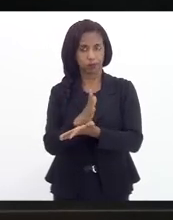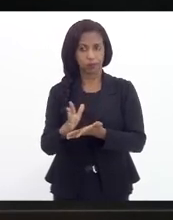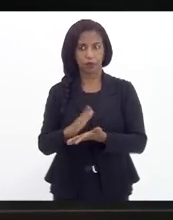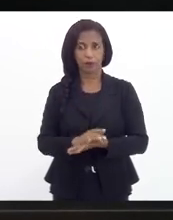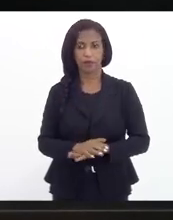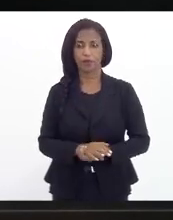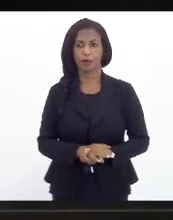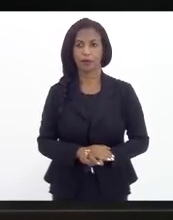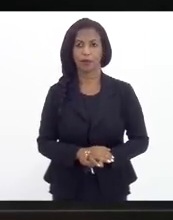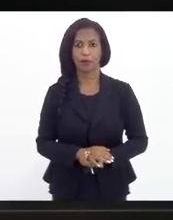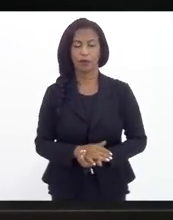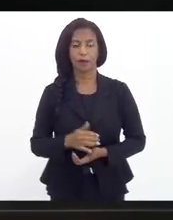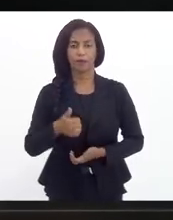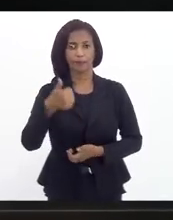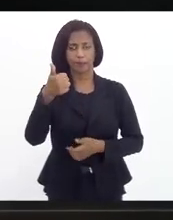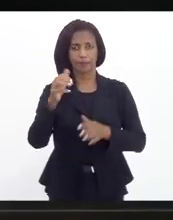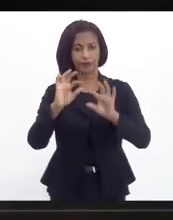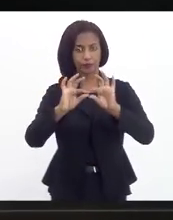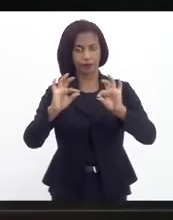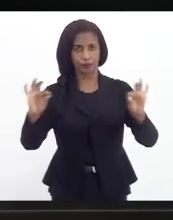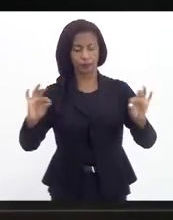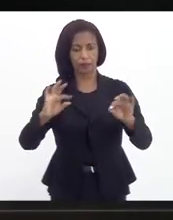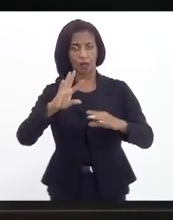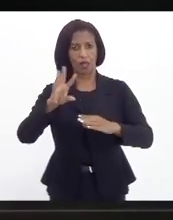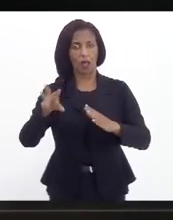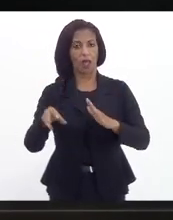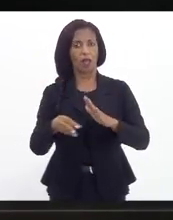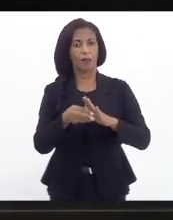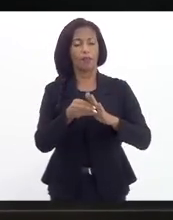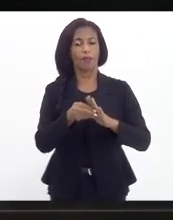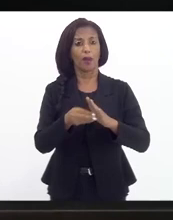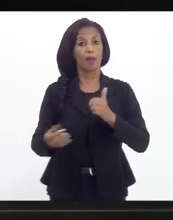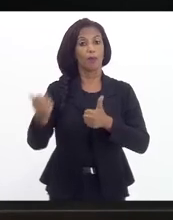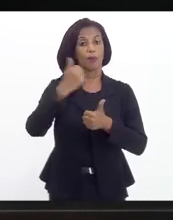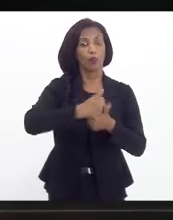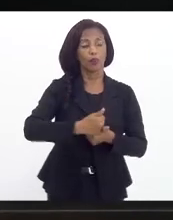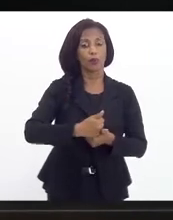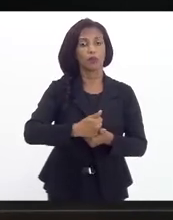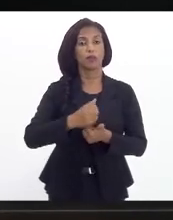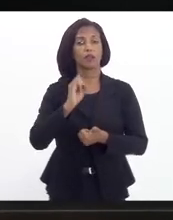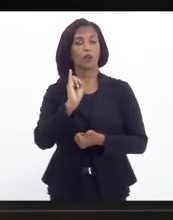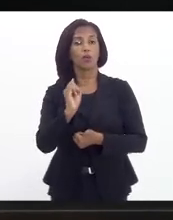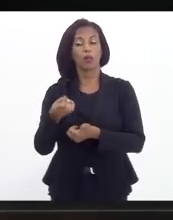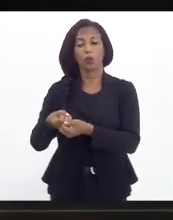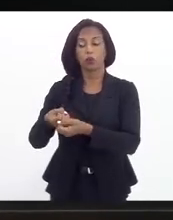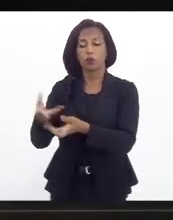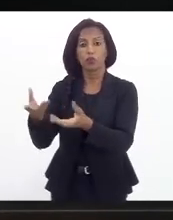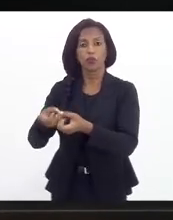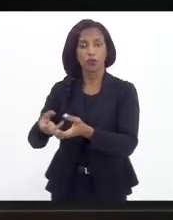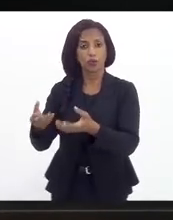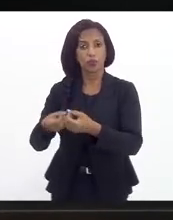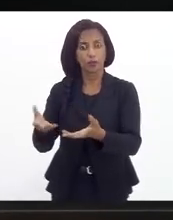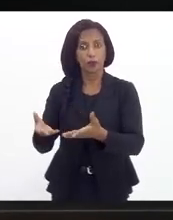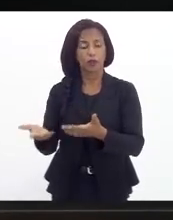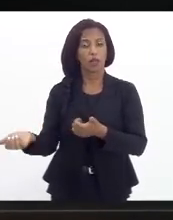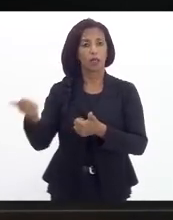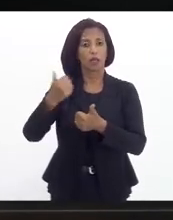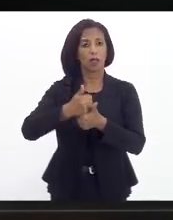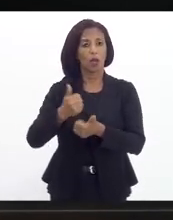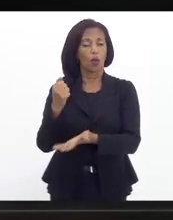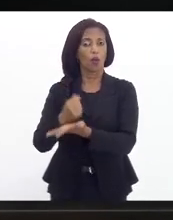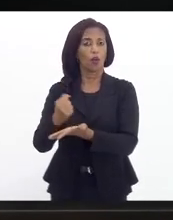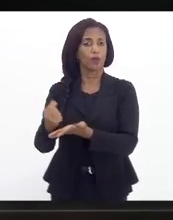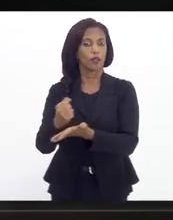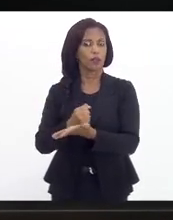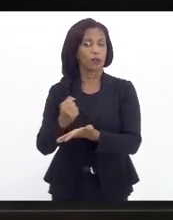Línea 1. As reposições de cargos de chefia de direção e assessoramento que não acarretaram a aumento de despesas, as reposições de contratações